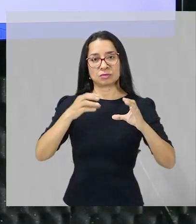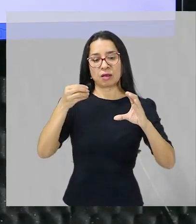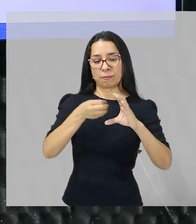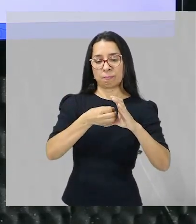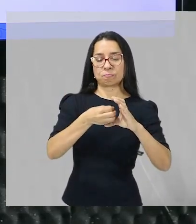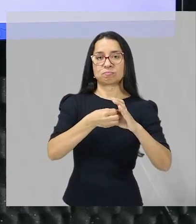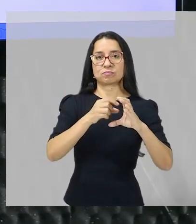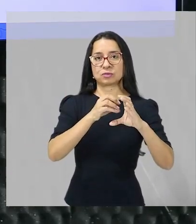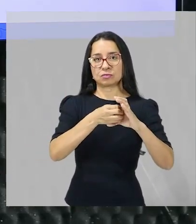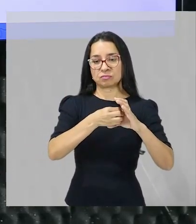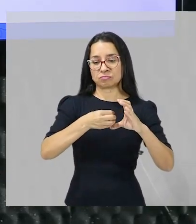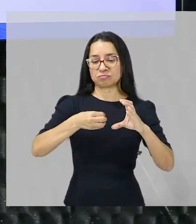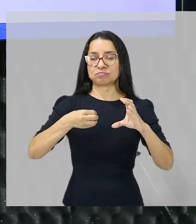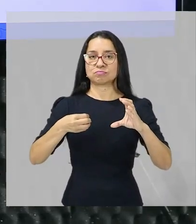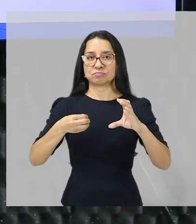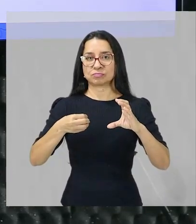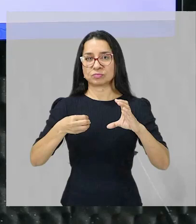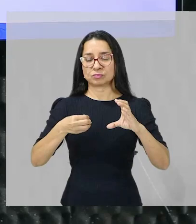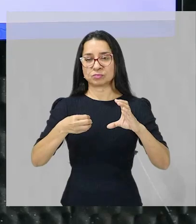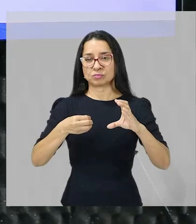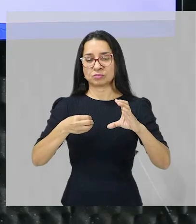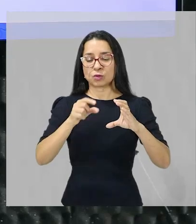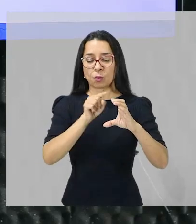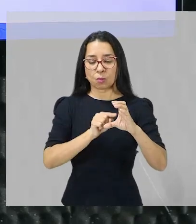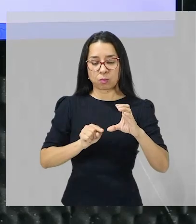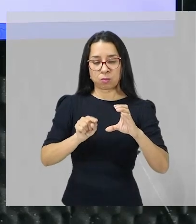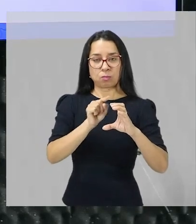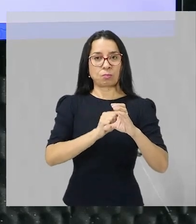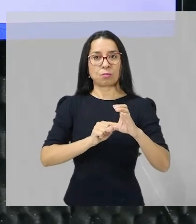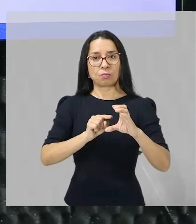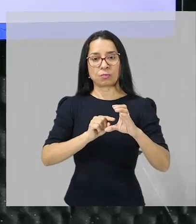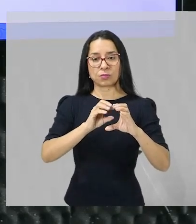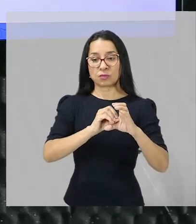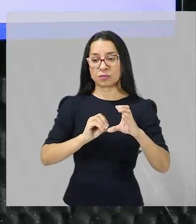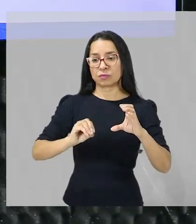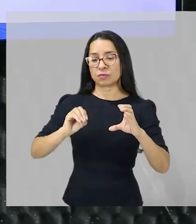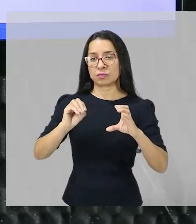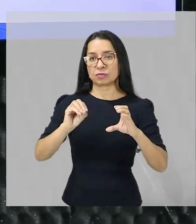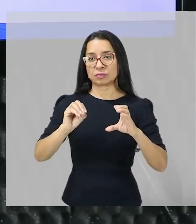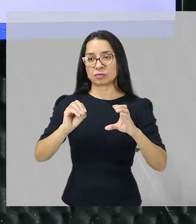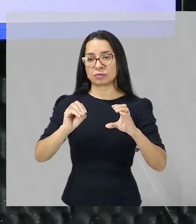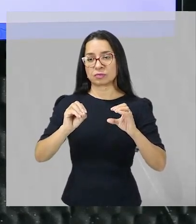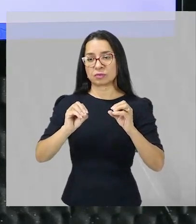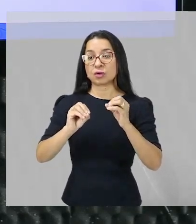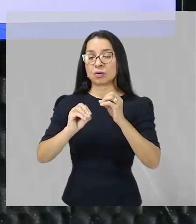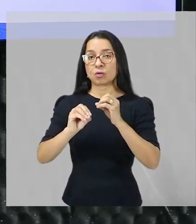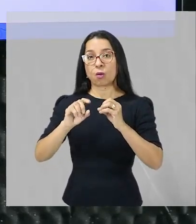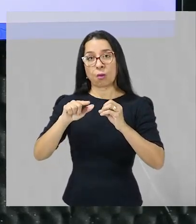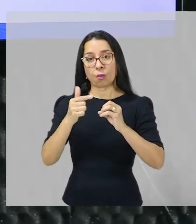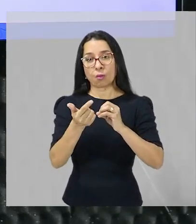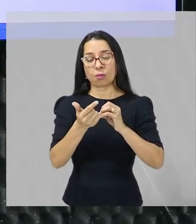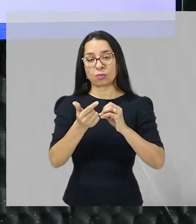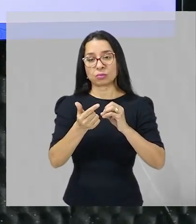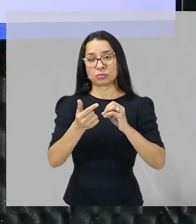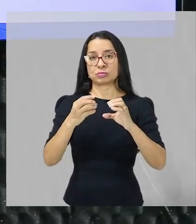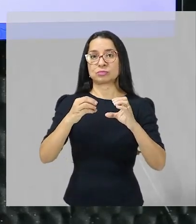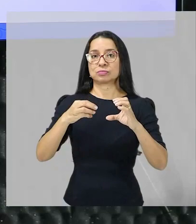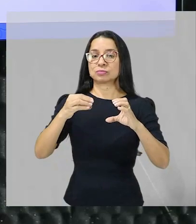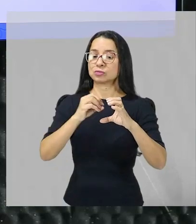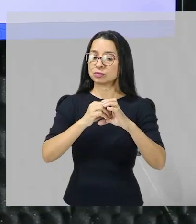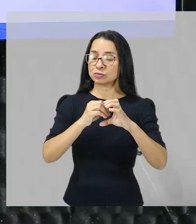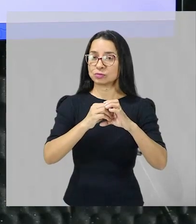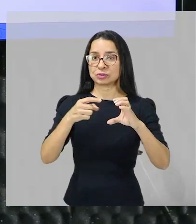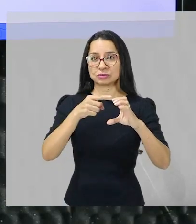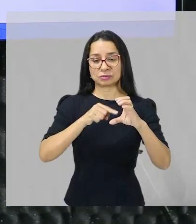nesse óvulo foi tirado o núcleo e foi incorporado no óvulo o núcleo da célula que